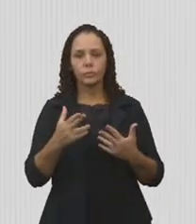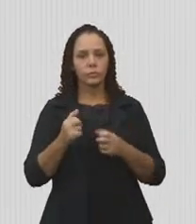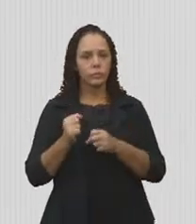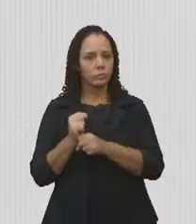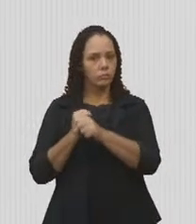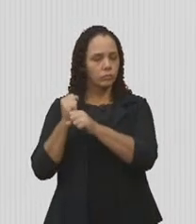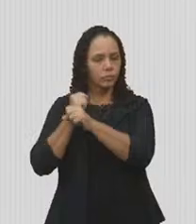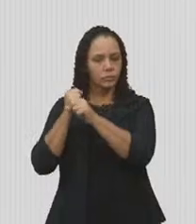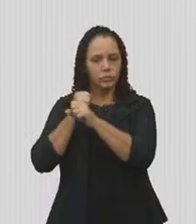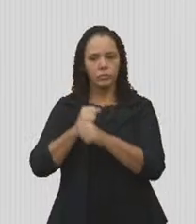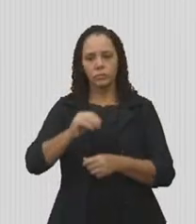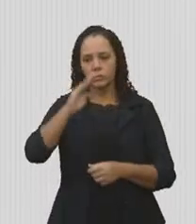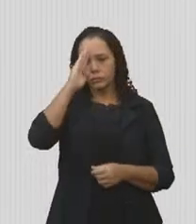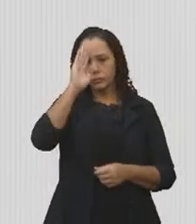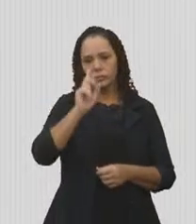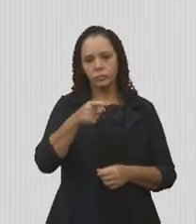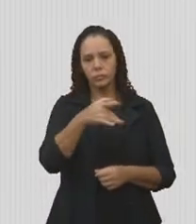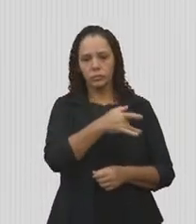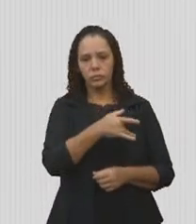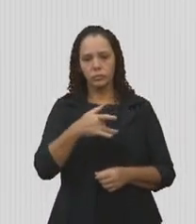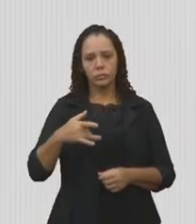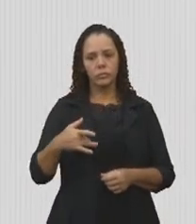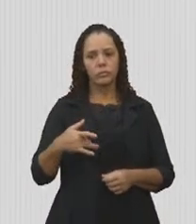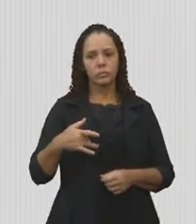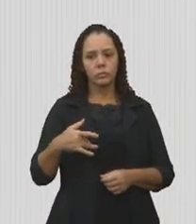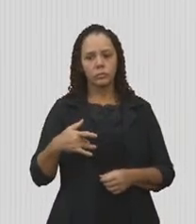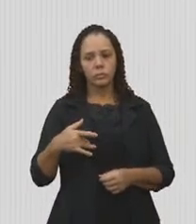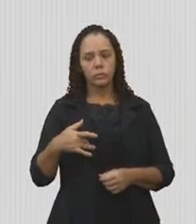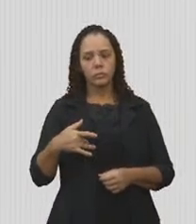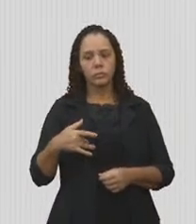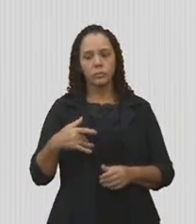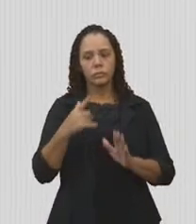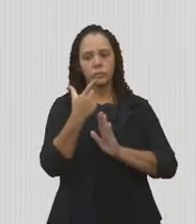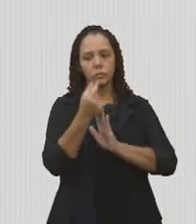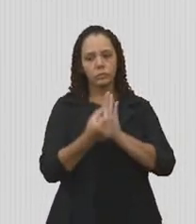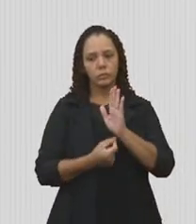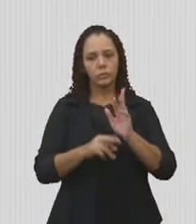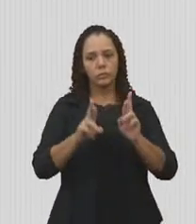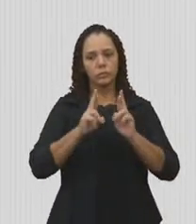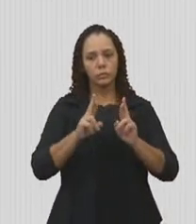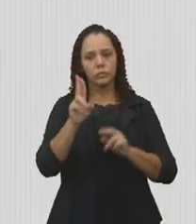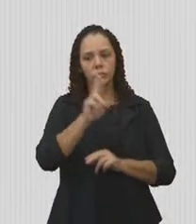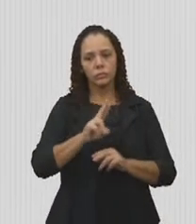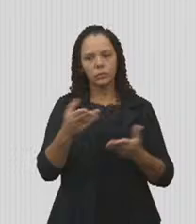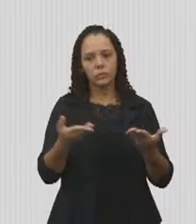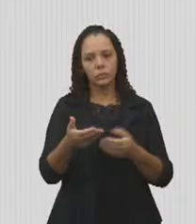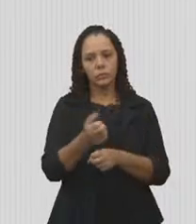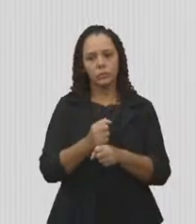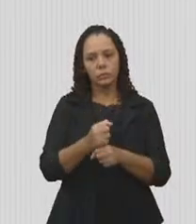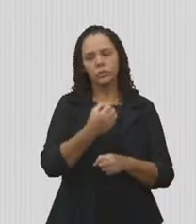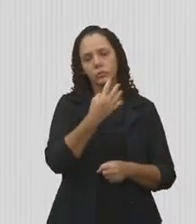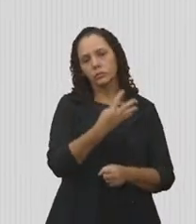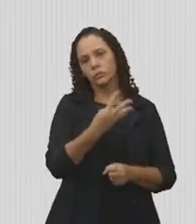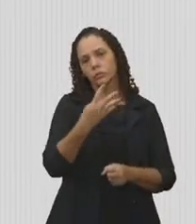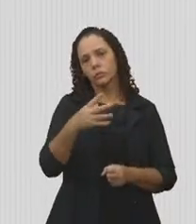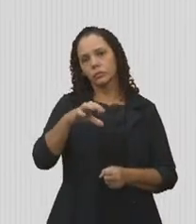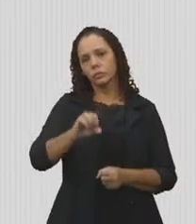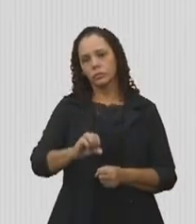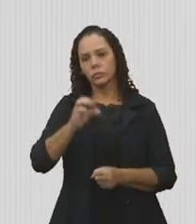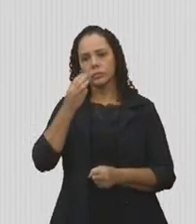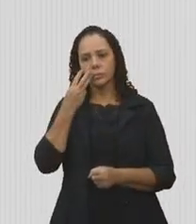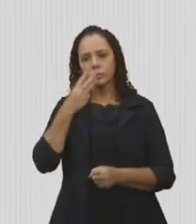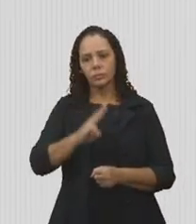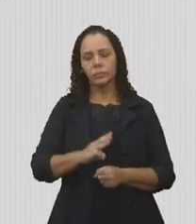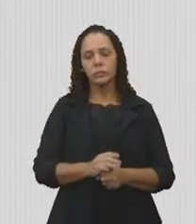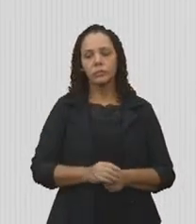anos. A principal despesa é de saúde, né? Que tem um orçamento previsto para 2025 de 449